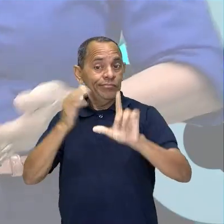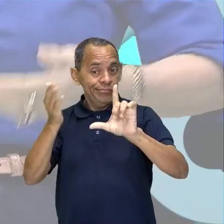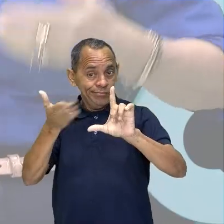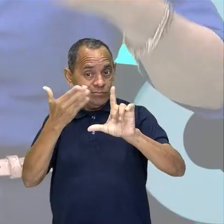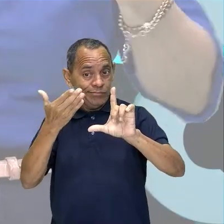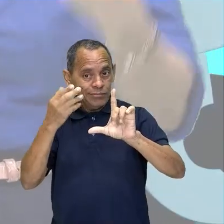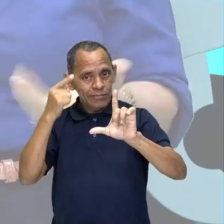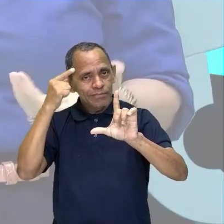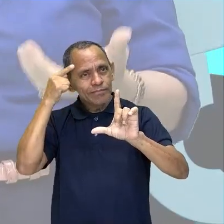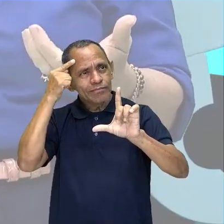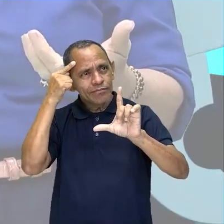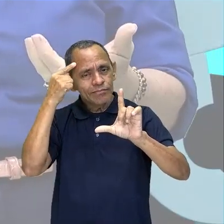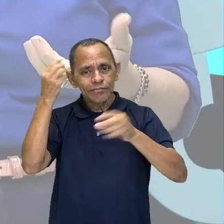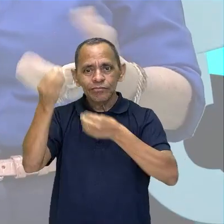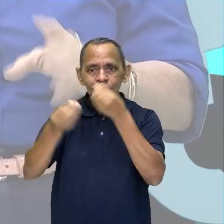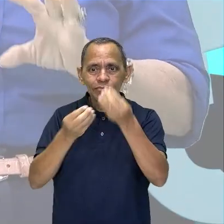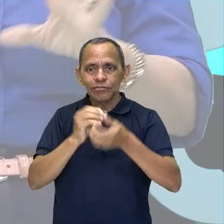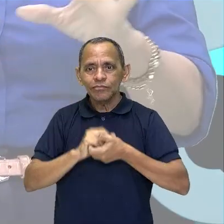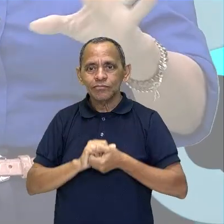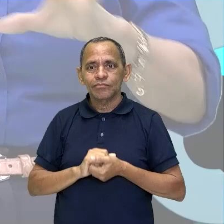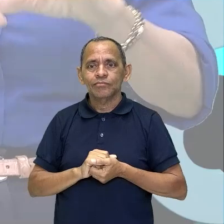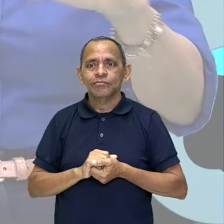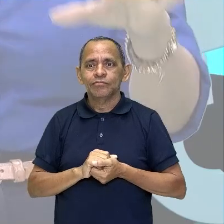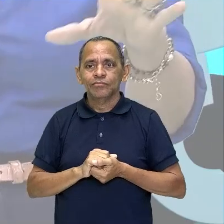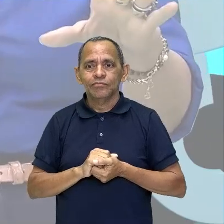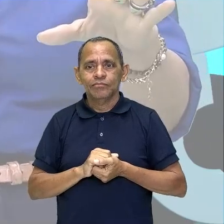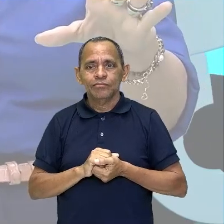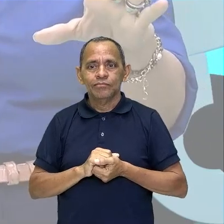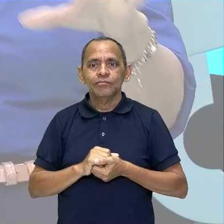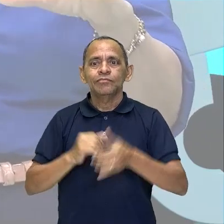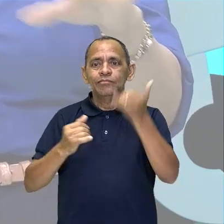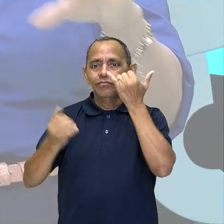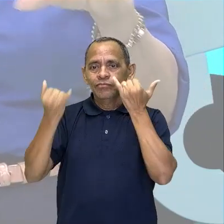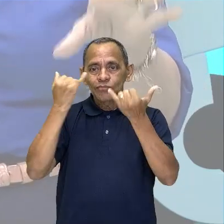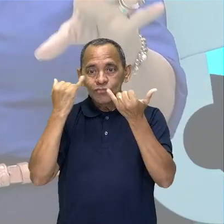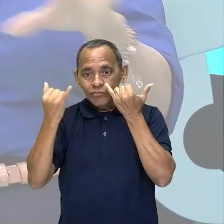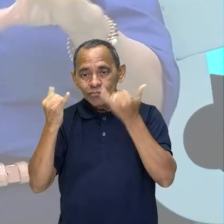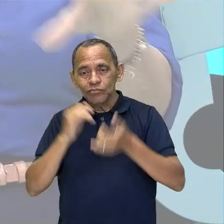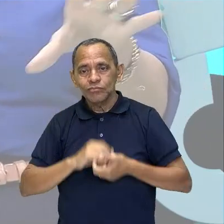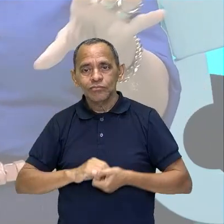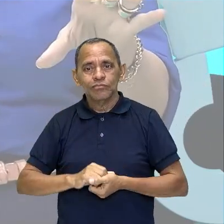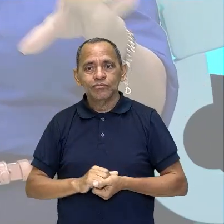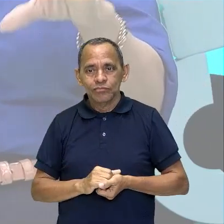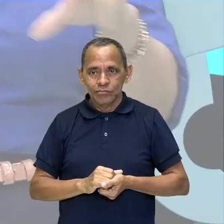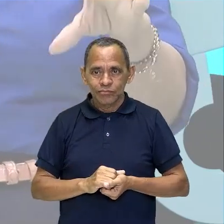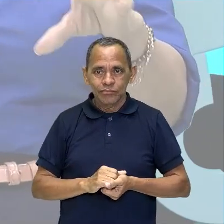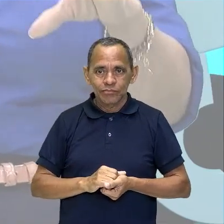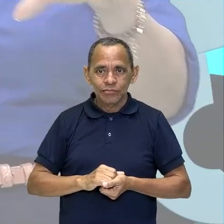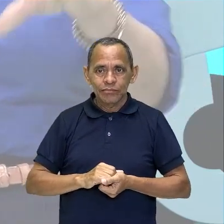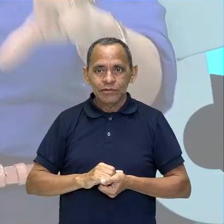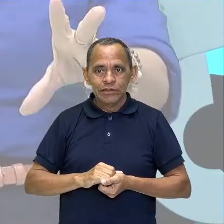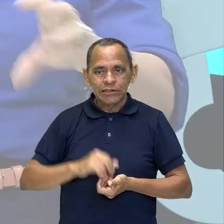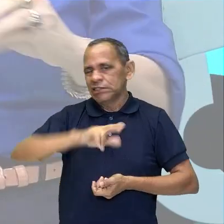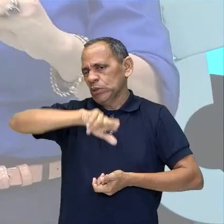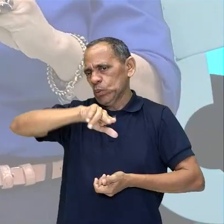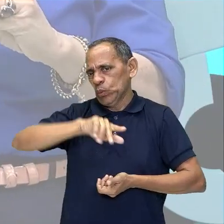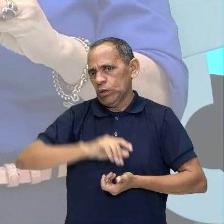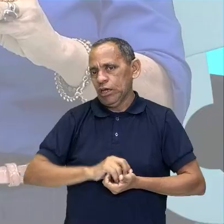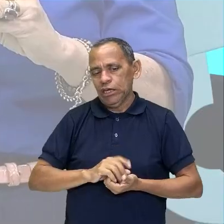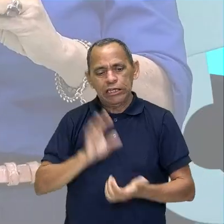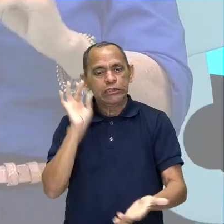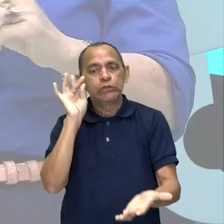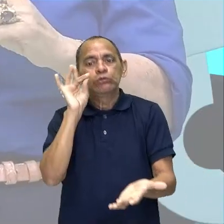refletir esse espírito. Ela não entrega verdades, não é esse o